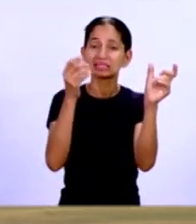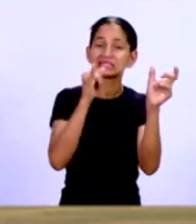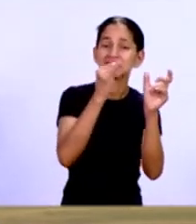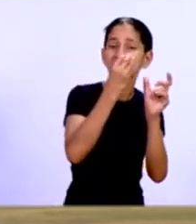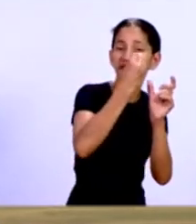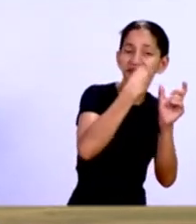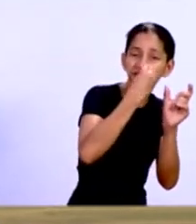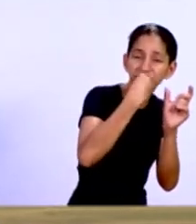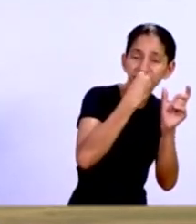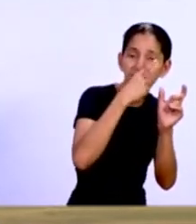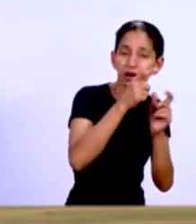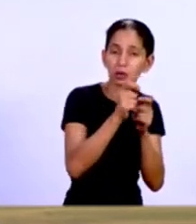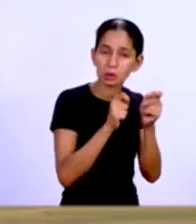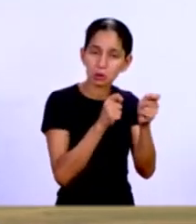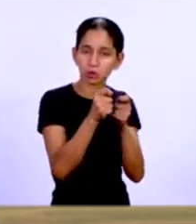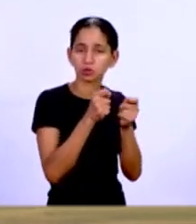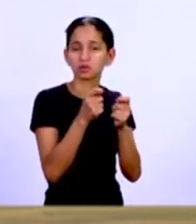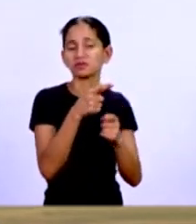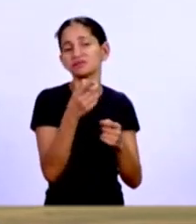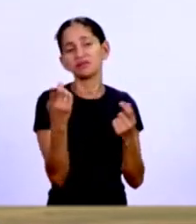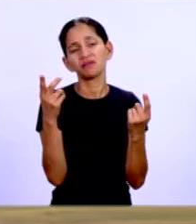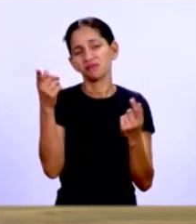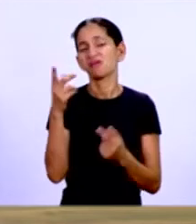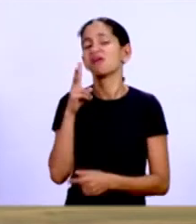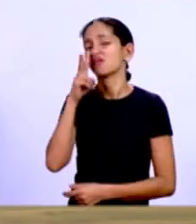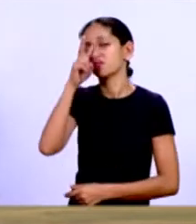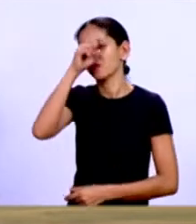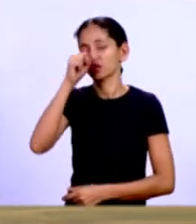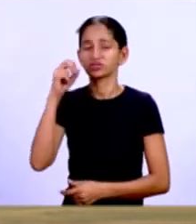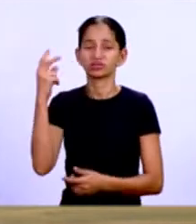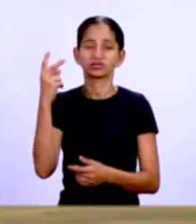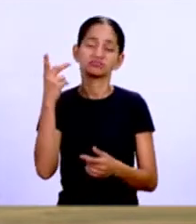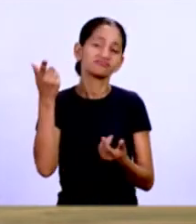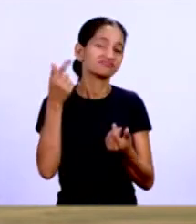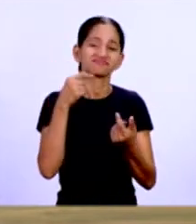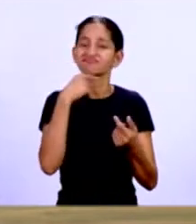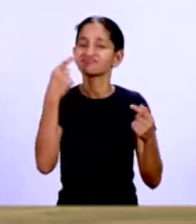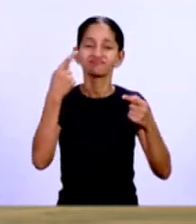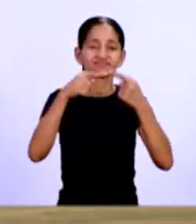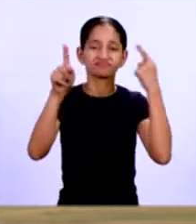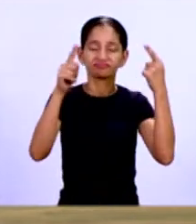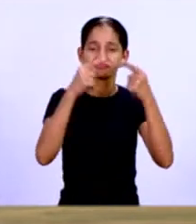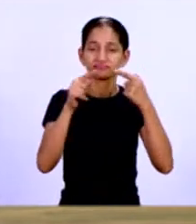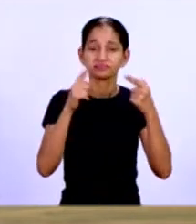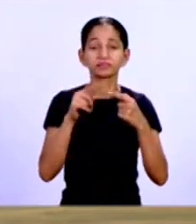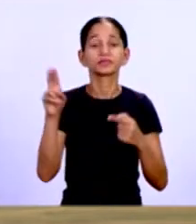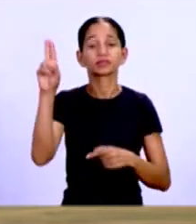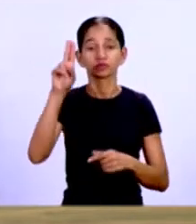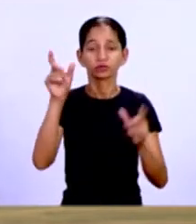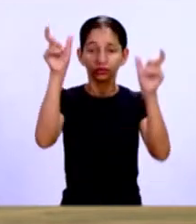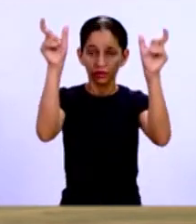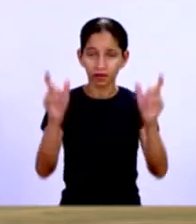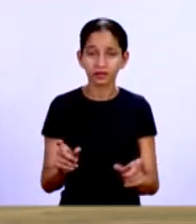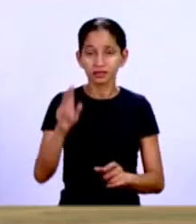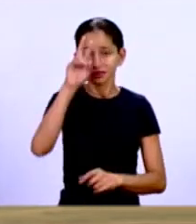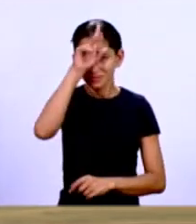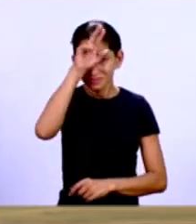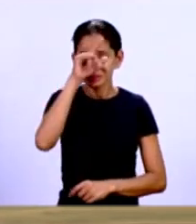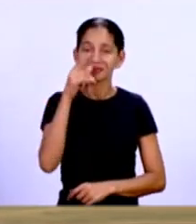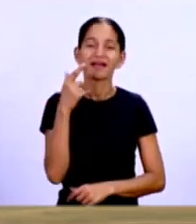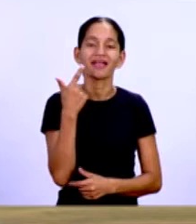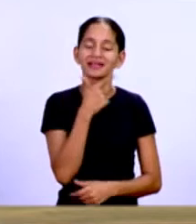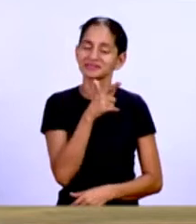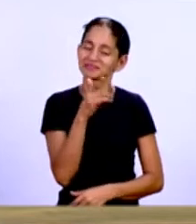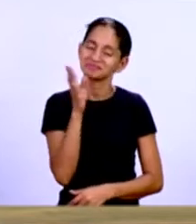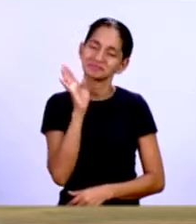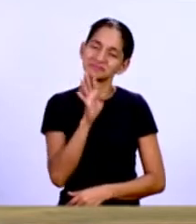seja o teu controle, maior é a probabilidade desse controle não funcionar. Então vamos utilizar esse exemplo da barata que está ficando bastante popular,